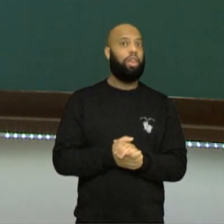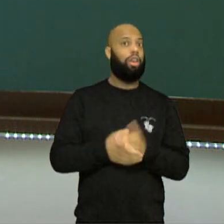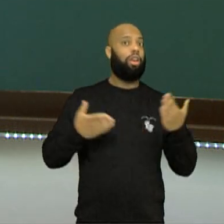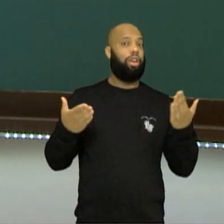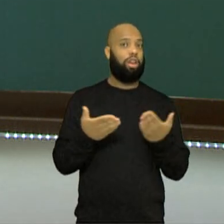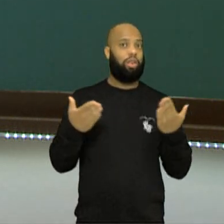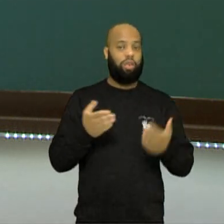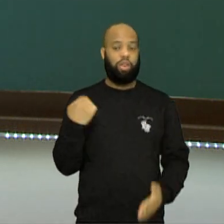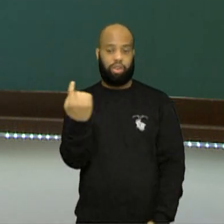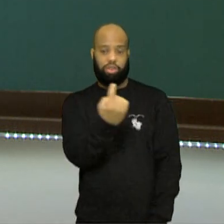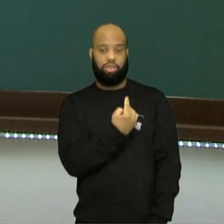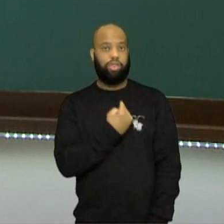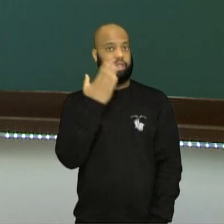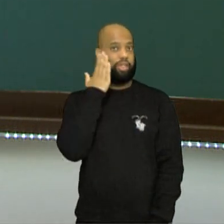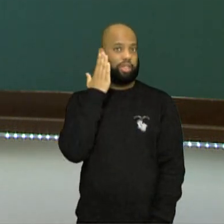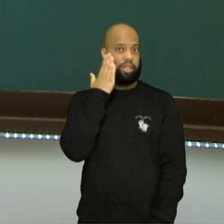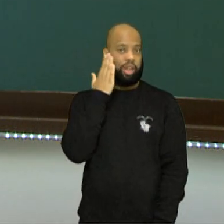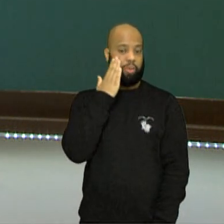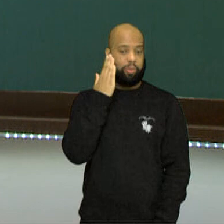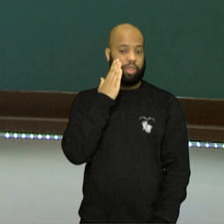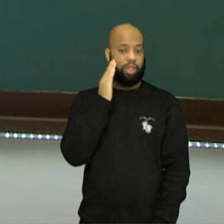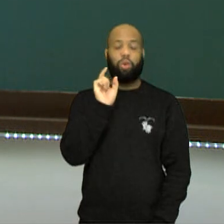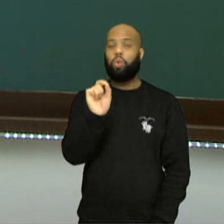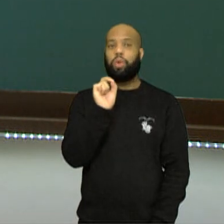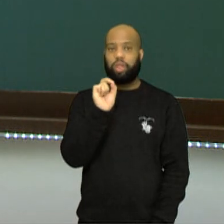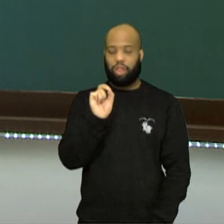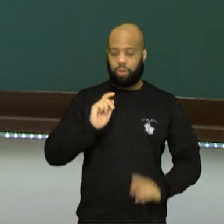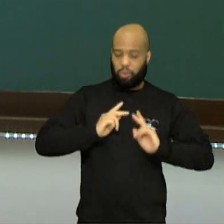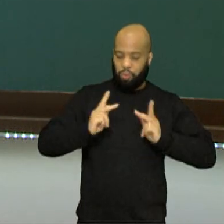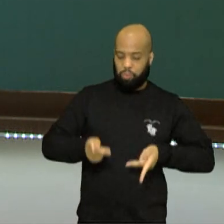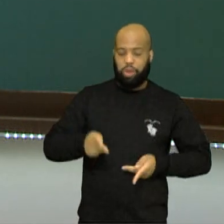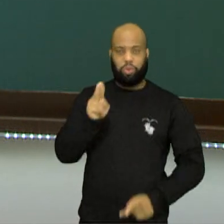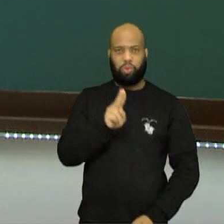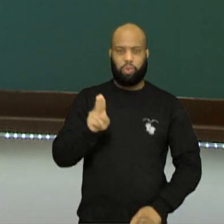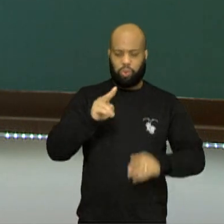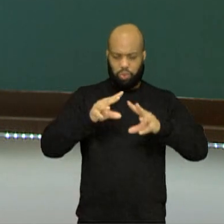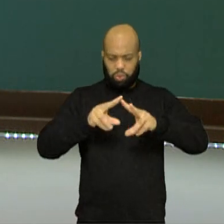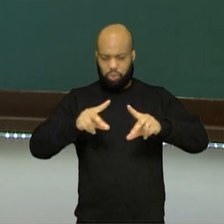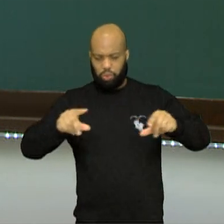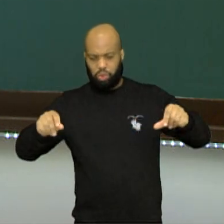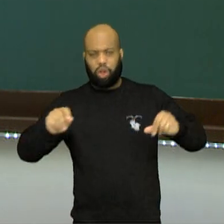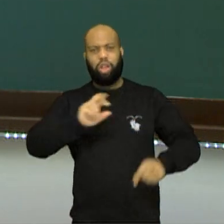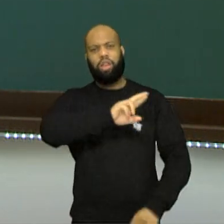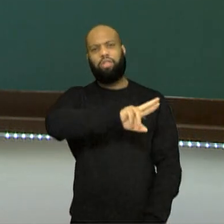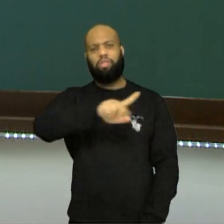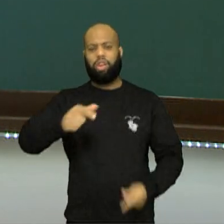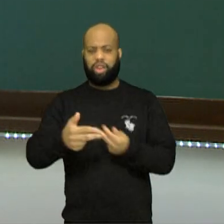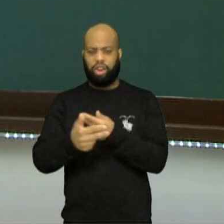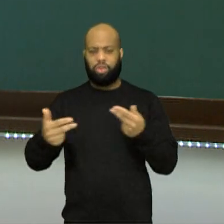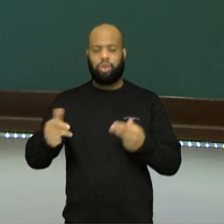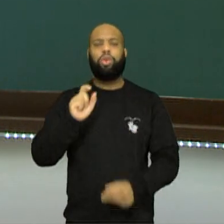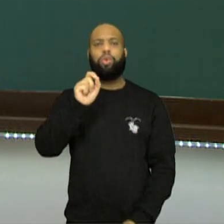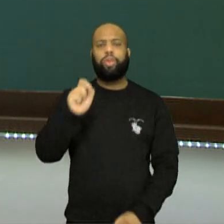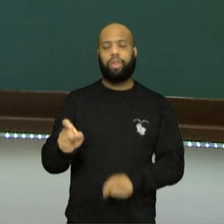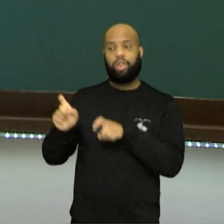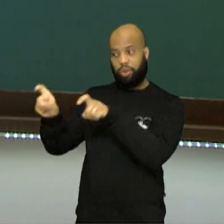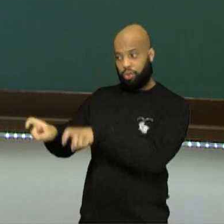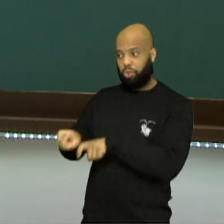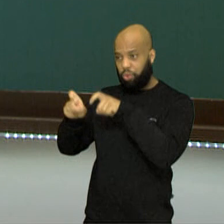nós sabemos que o homem usa esse solo para muitas atividades. Para agricultura, para